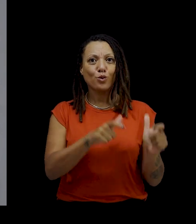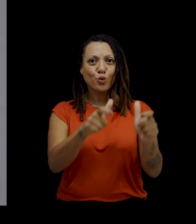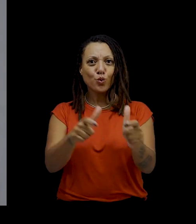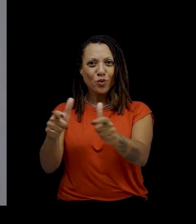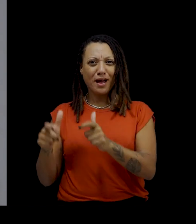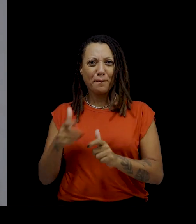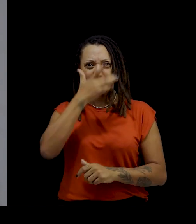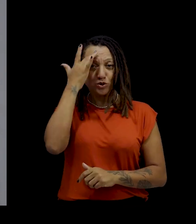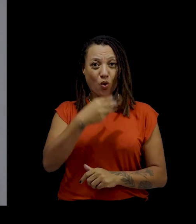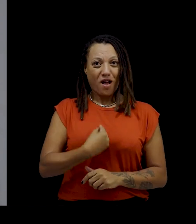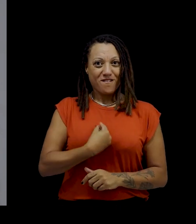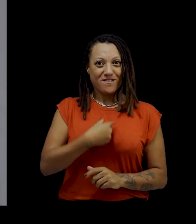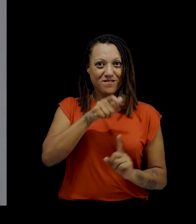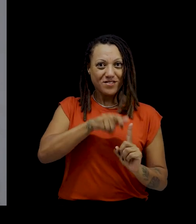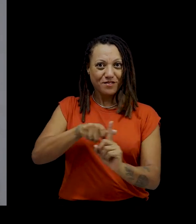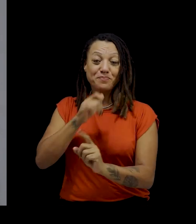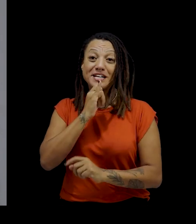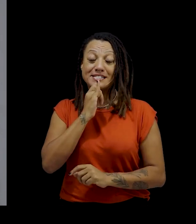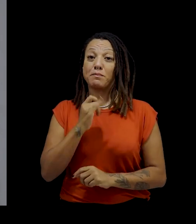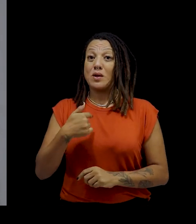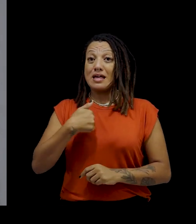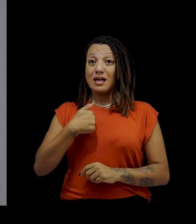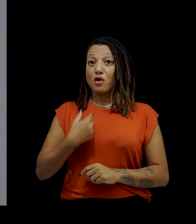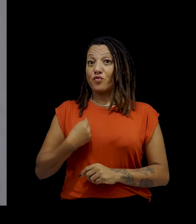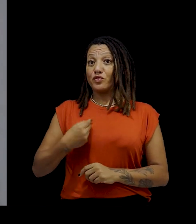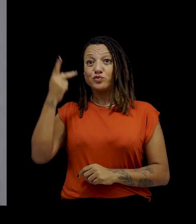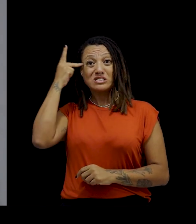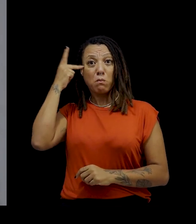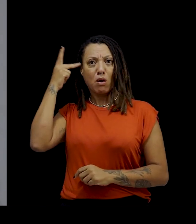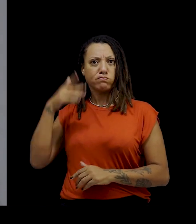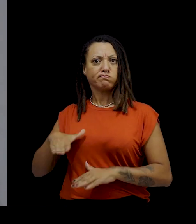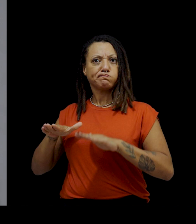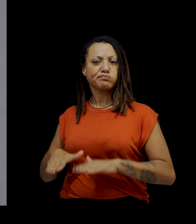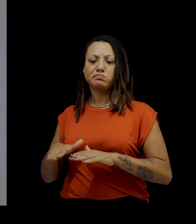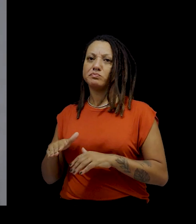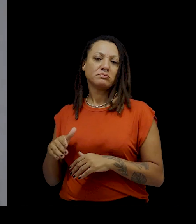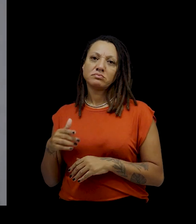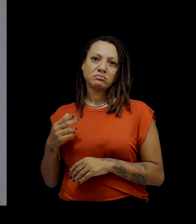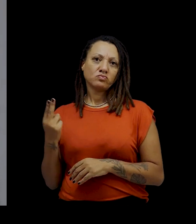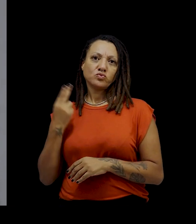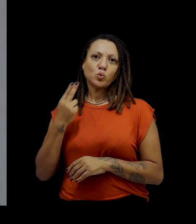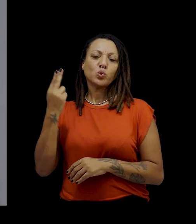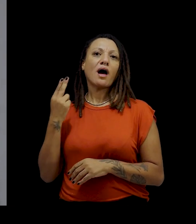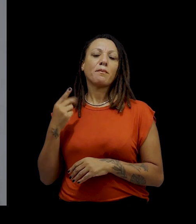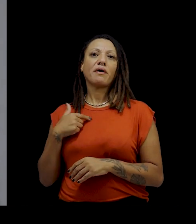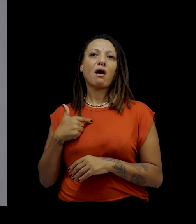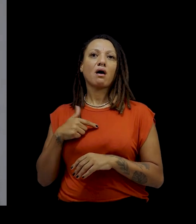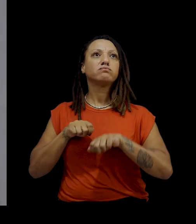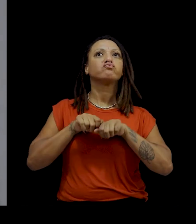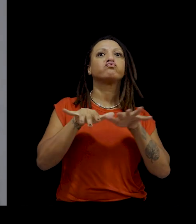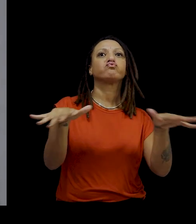os locais, né? De tantos lugares que, por exemplo, eu, como uma pessoa que mora em São Paulo, não conseguiria furar